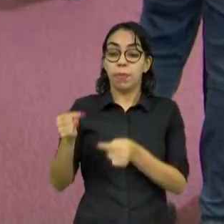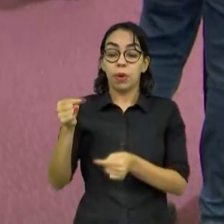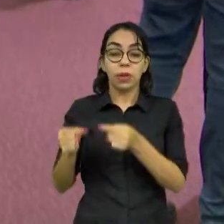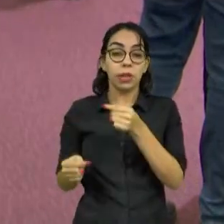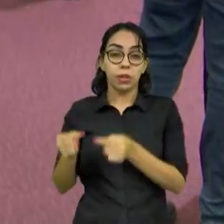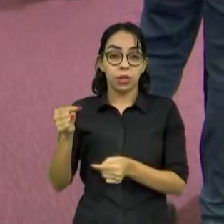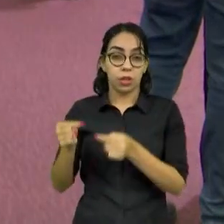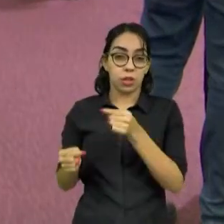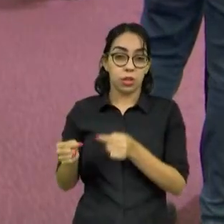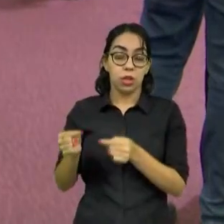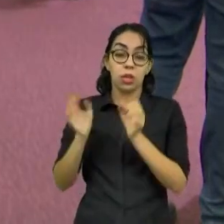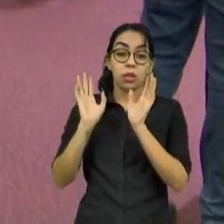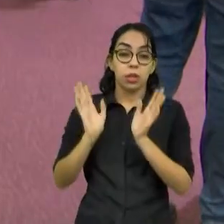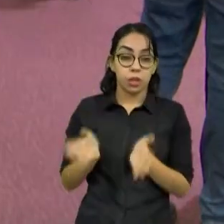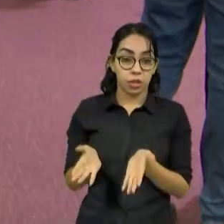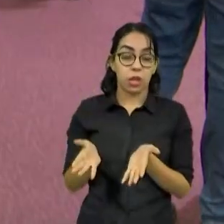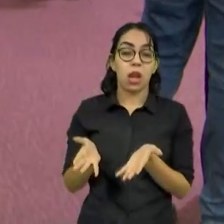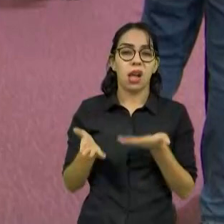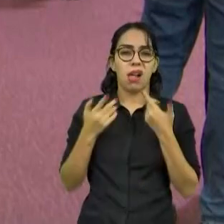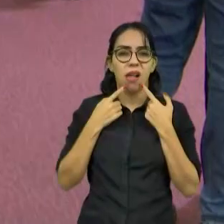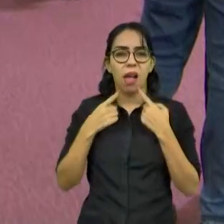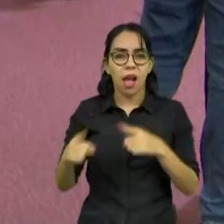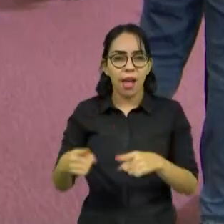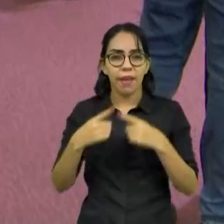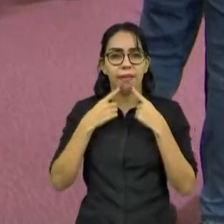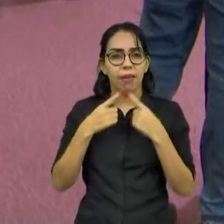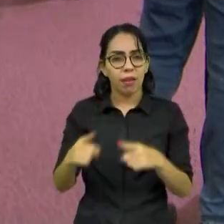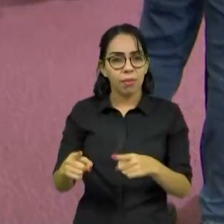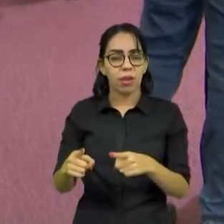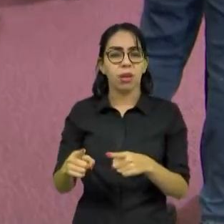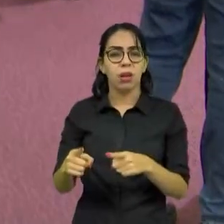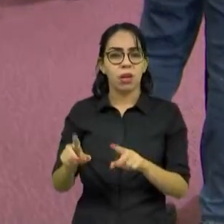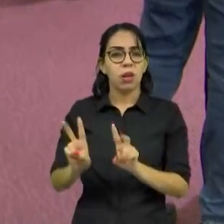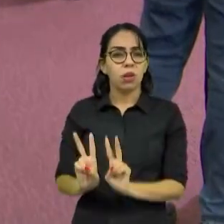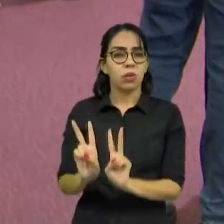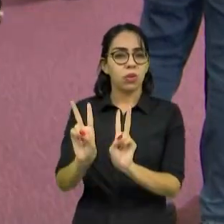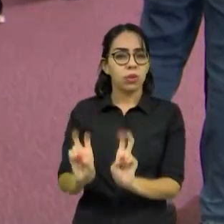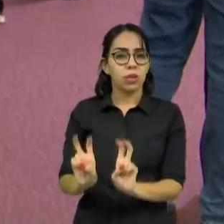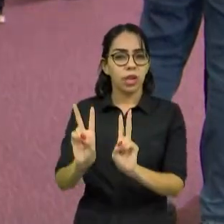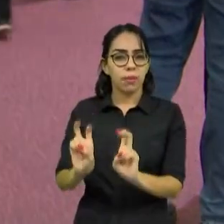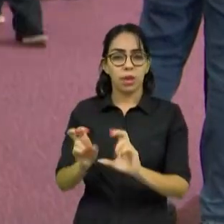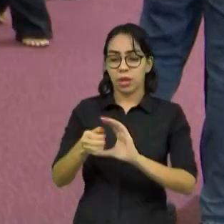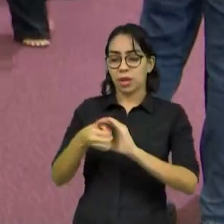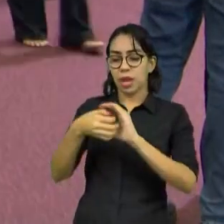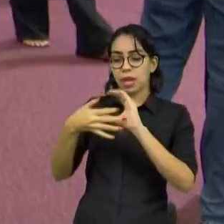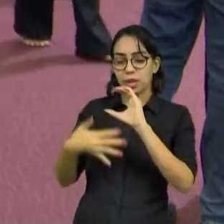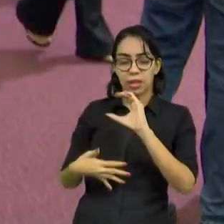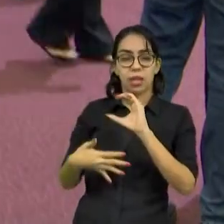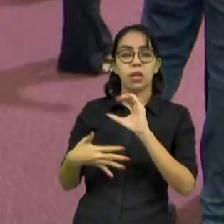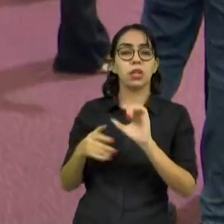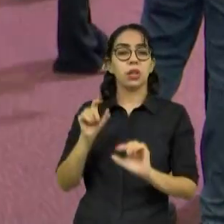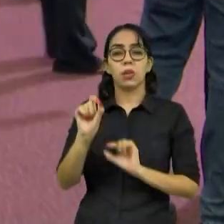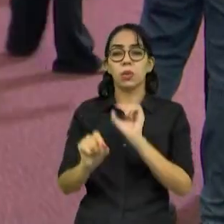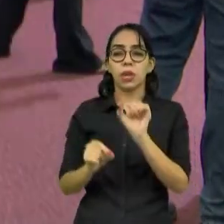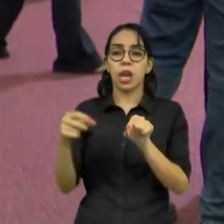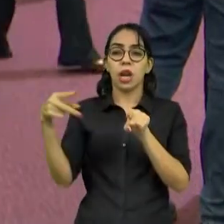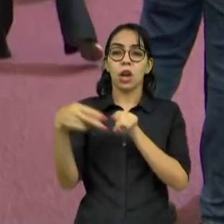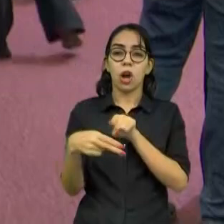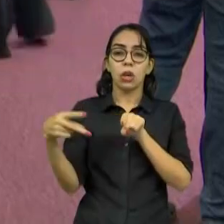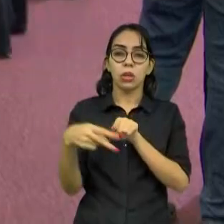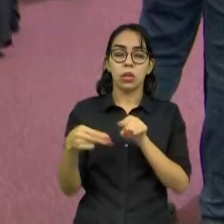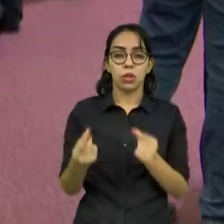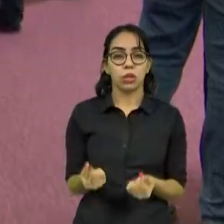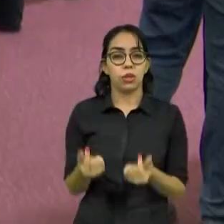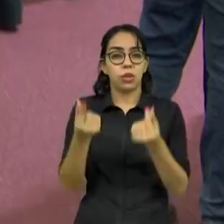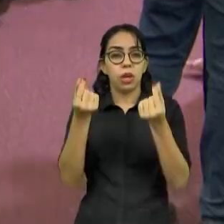desconstruída e constantemente atacada, né, entre os aspectos do desfinanciamento. Então, é